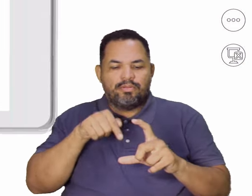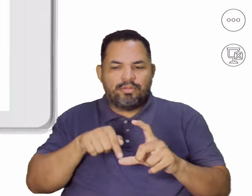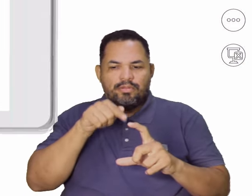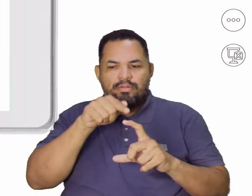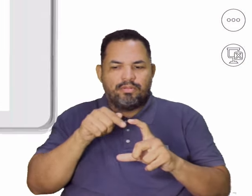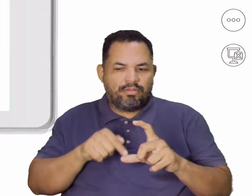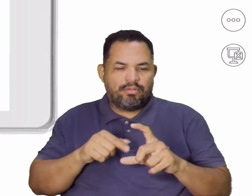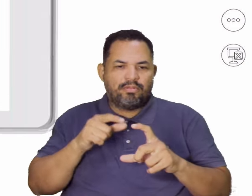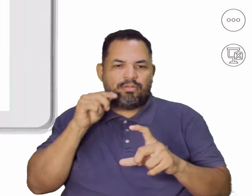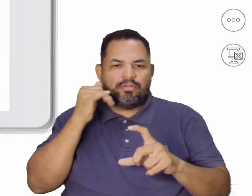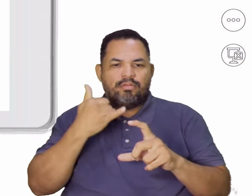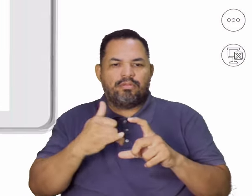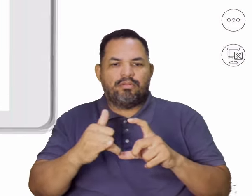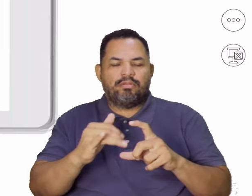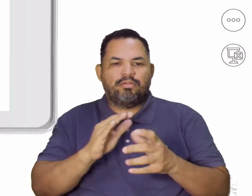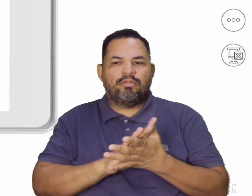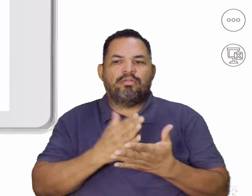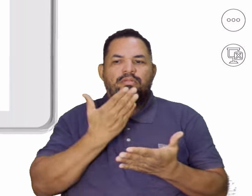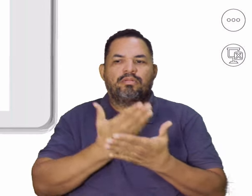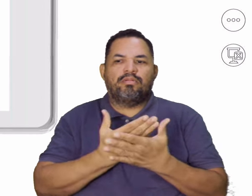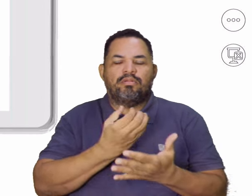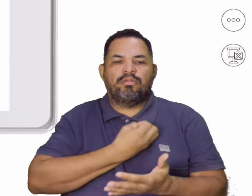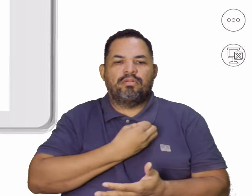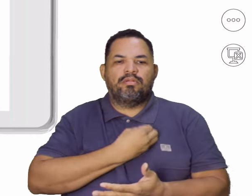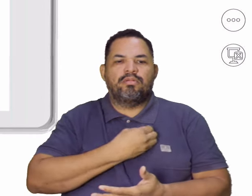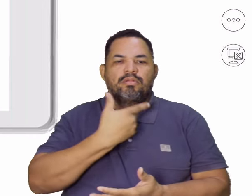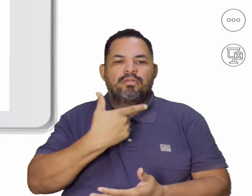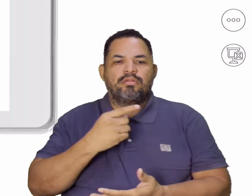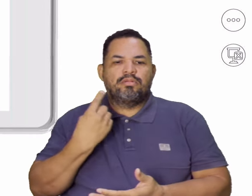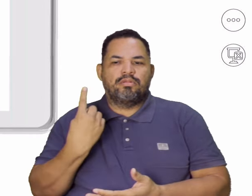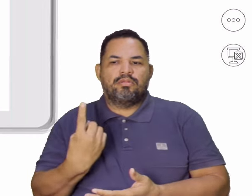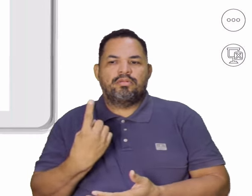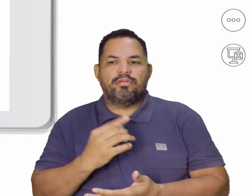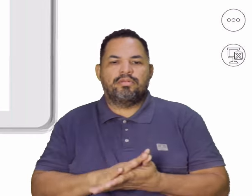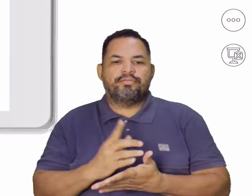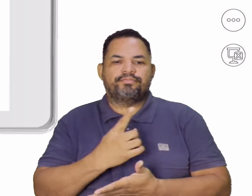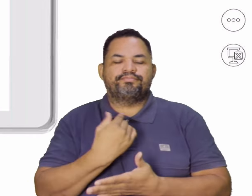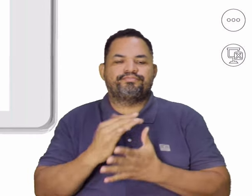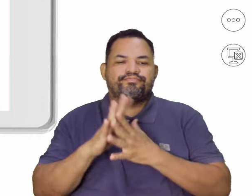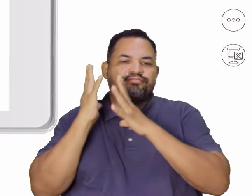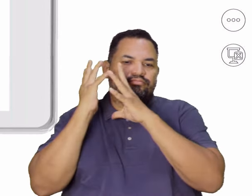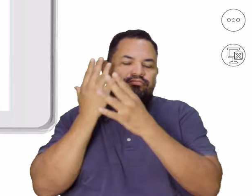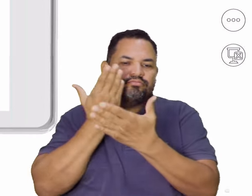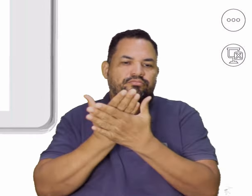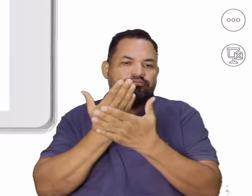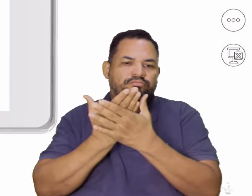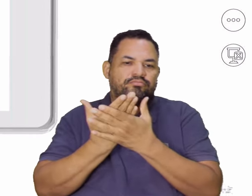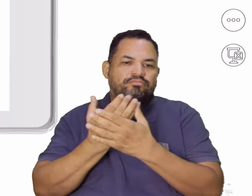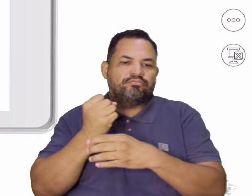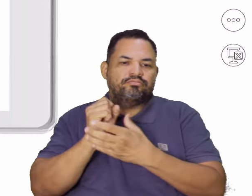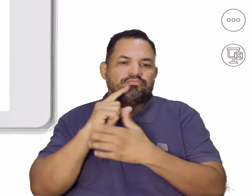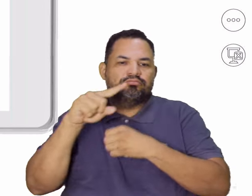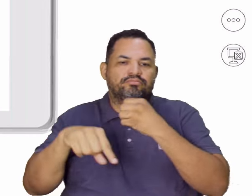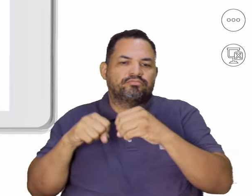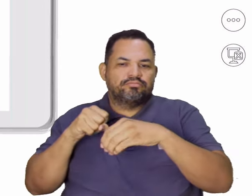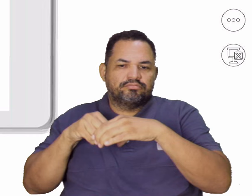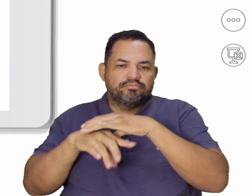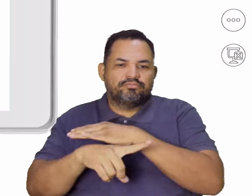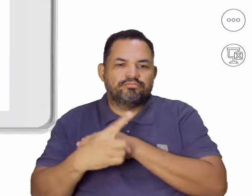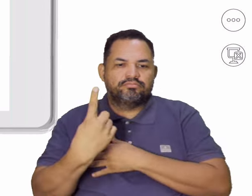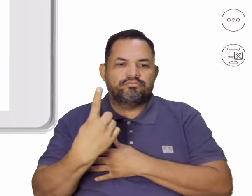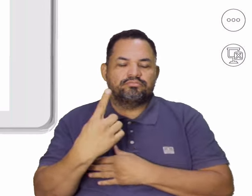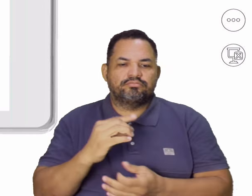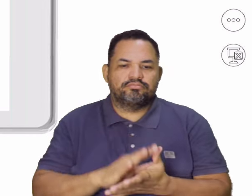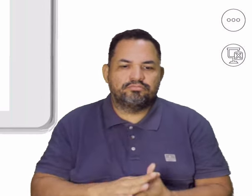pilha lá na aula de número 21 nós vimos radioatividade parte um Então